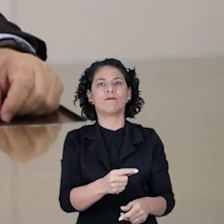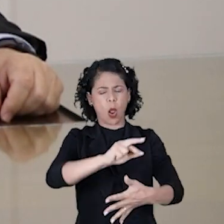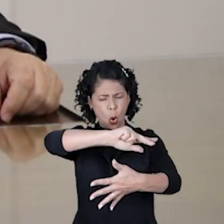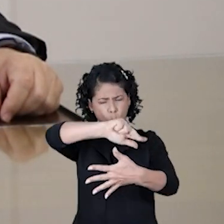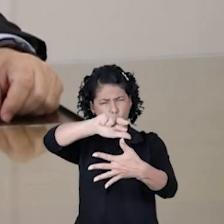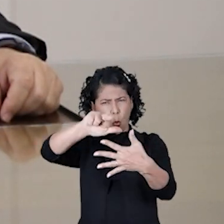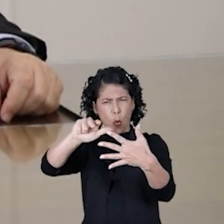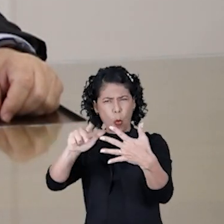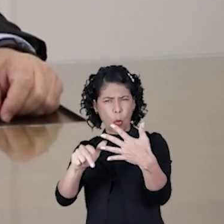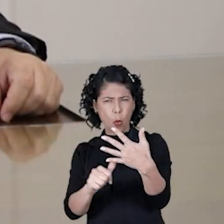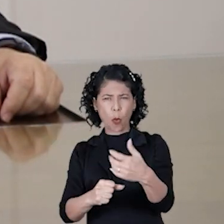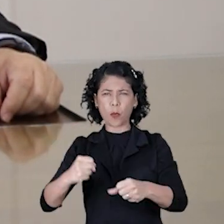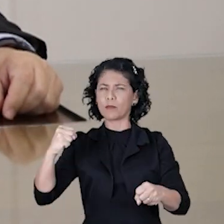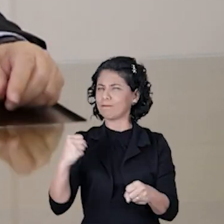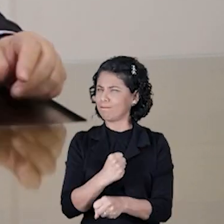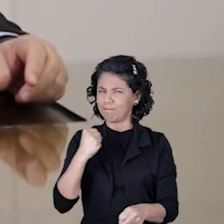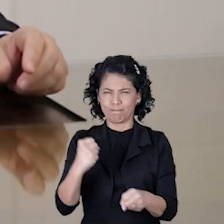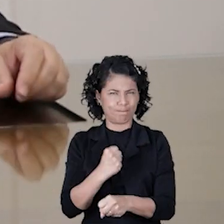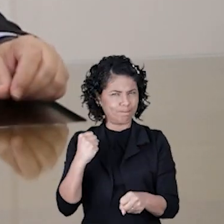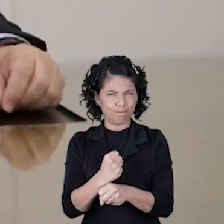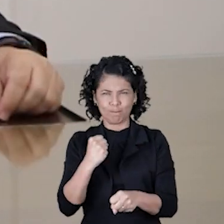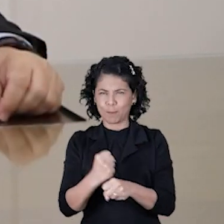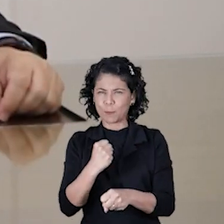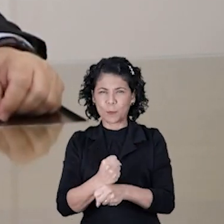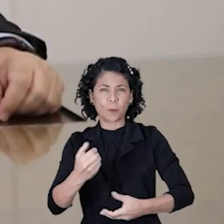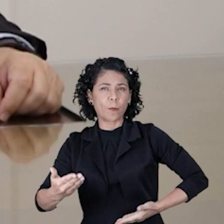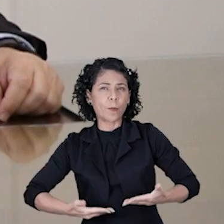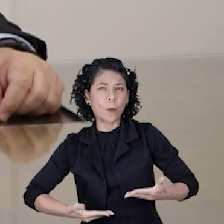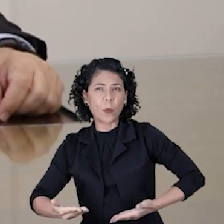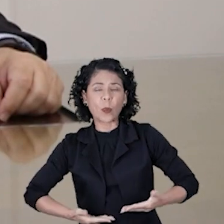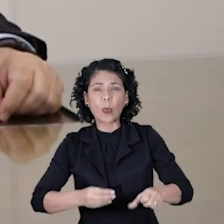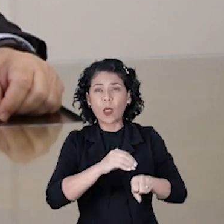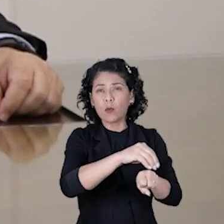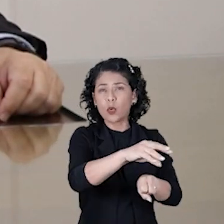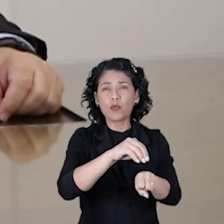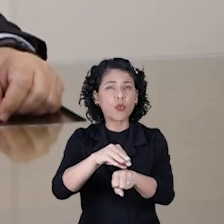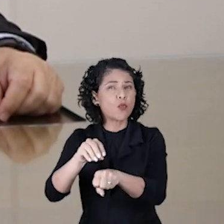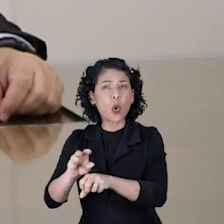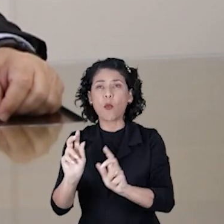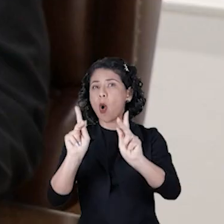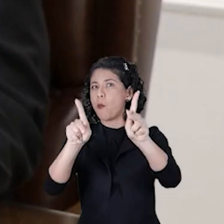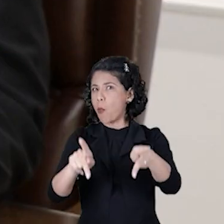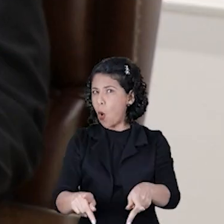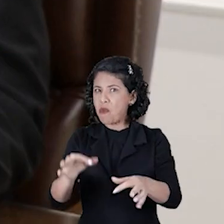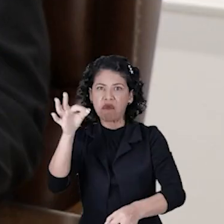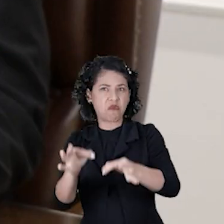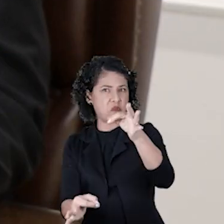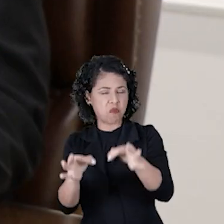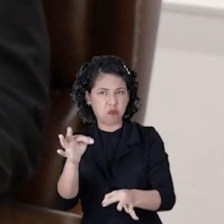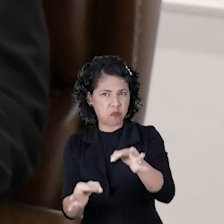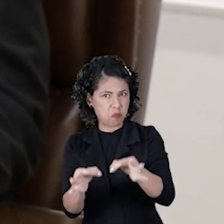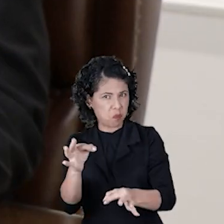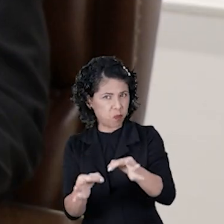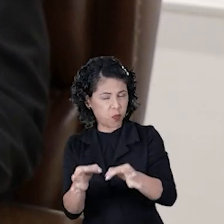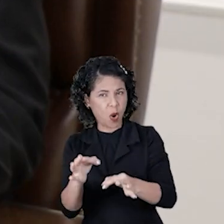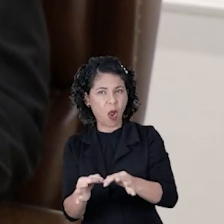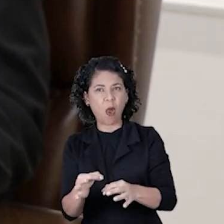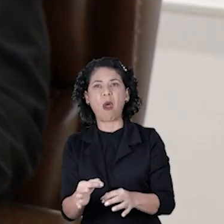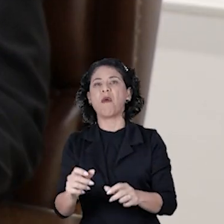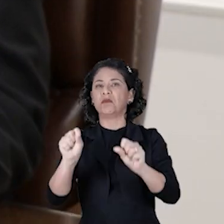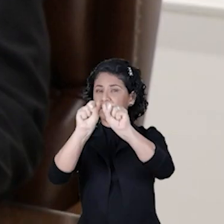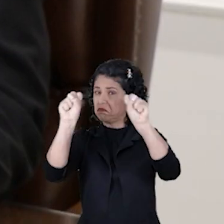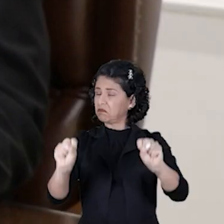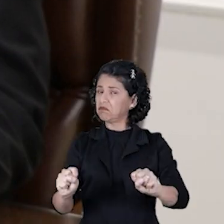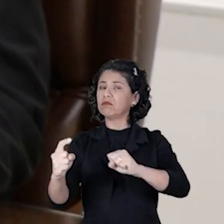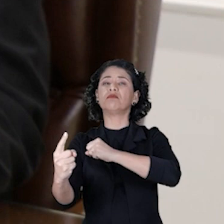interior que nós já fomos, que a administração já esteve presente, várias obras e serviços